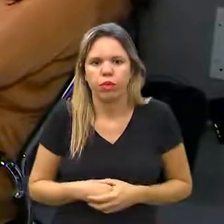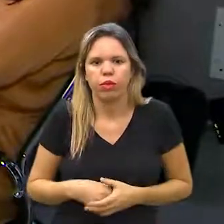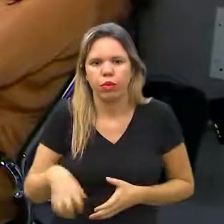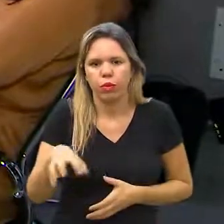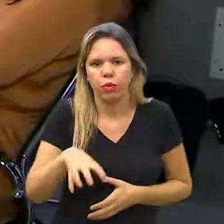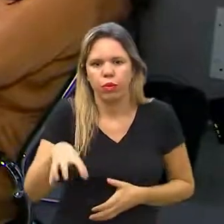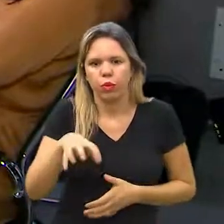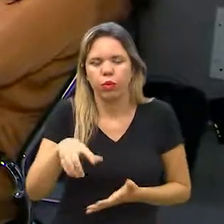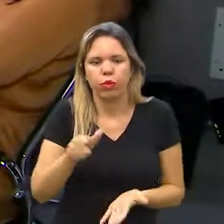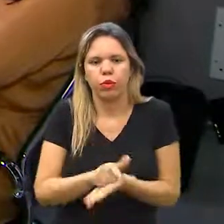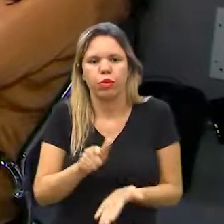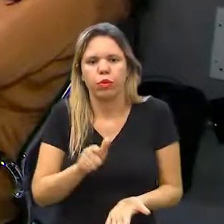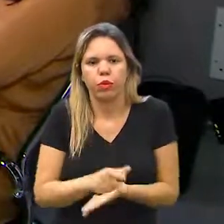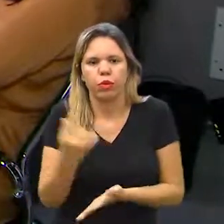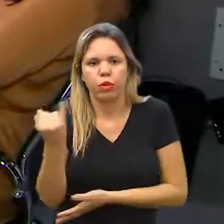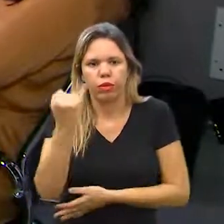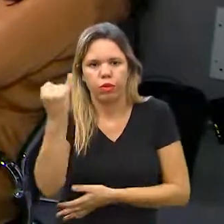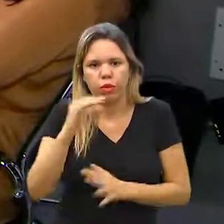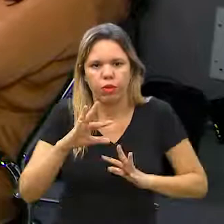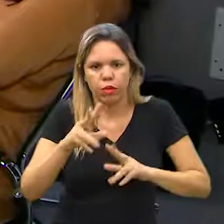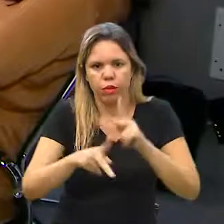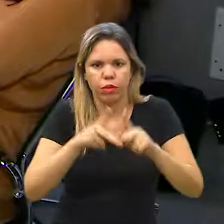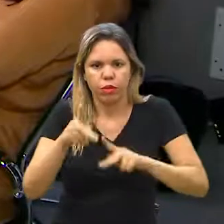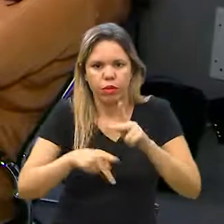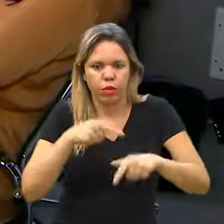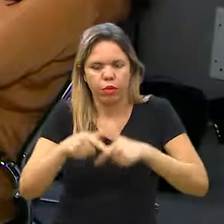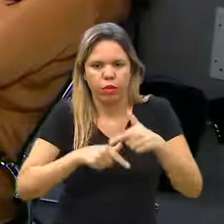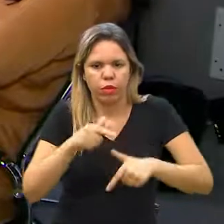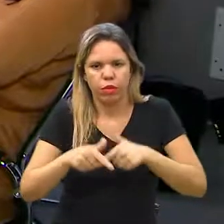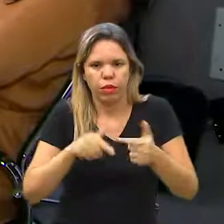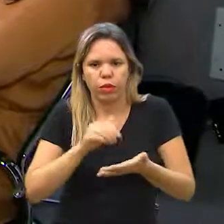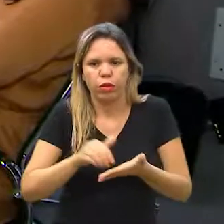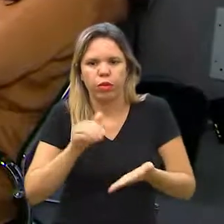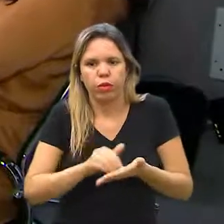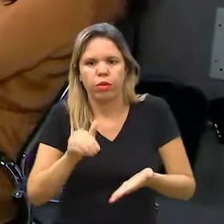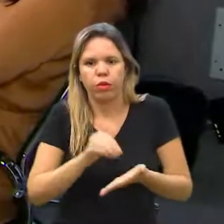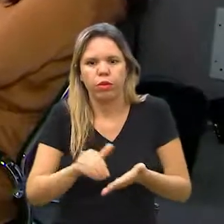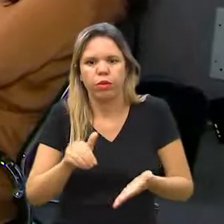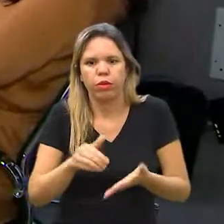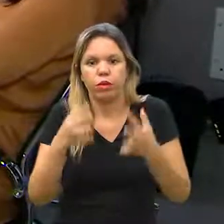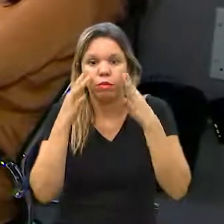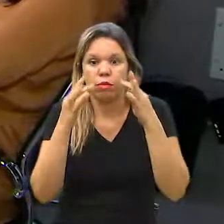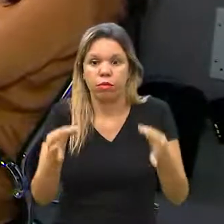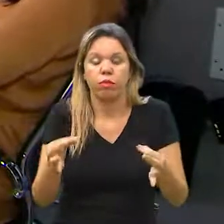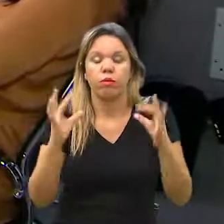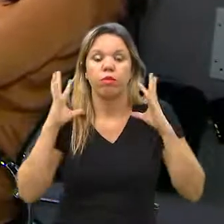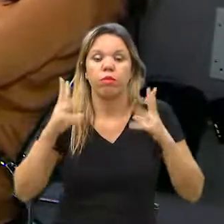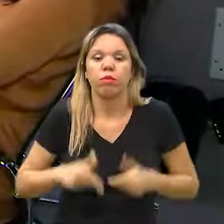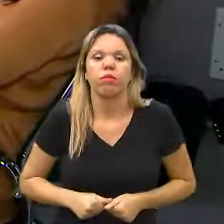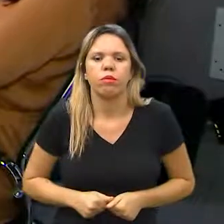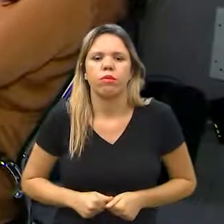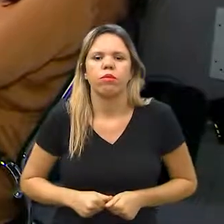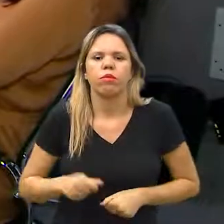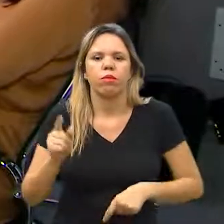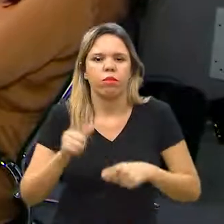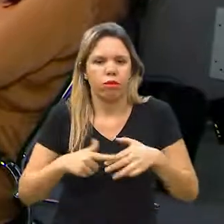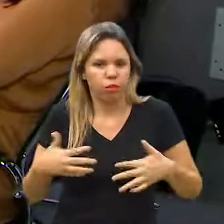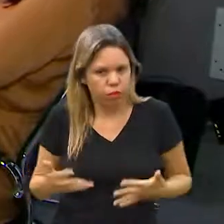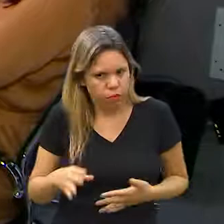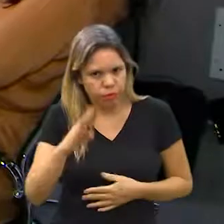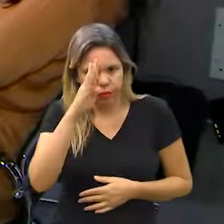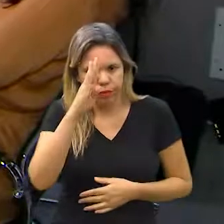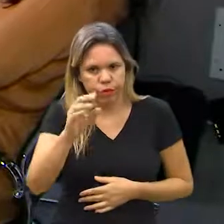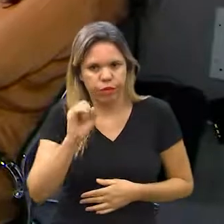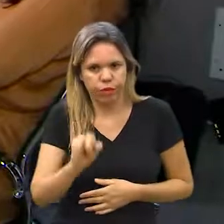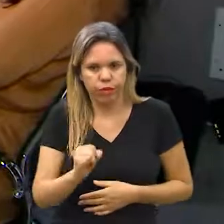nos maus os papéis então importante que todas as pessoas que trabalham em escritórios ela se atentem a higienização desses objetos